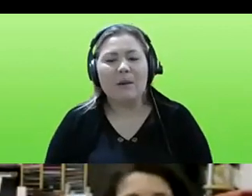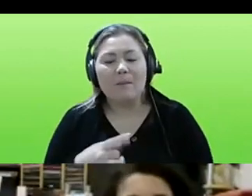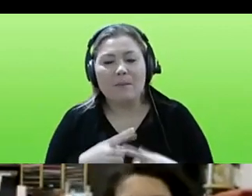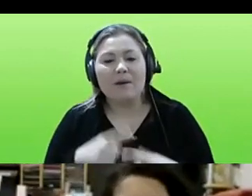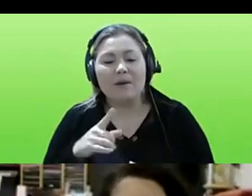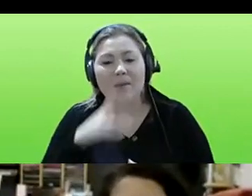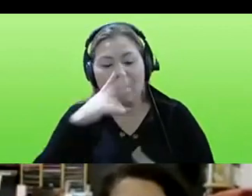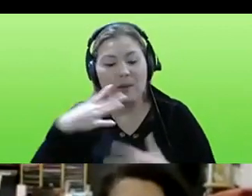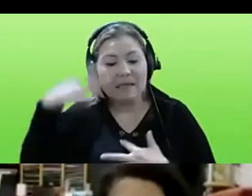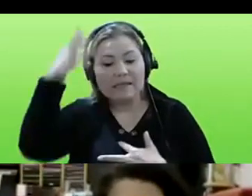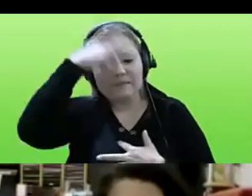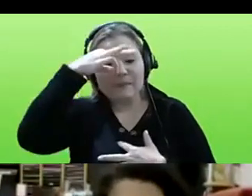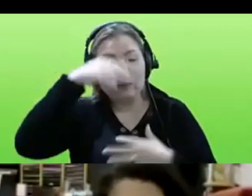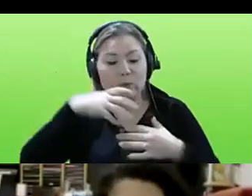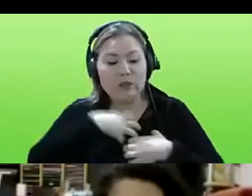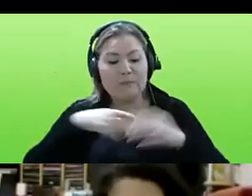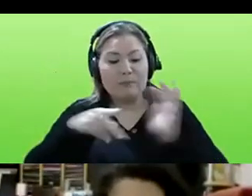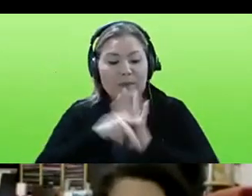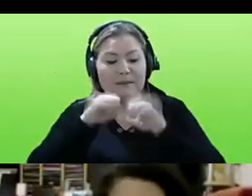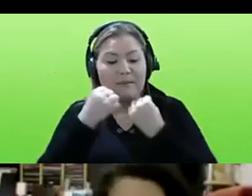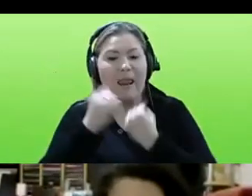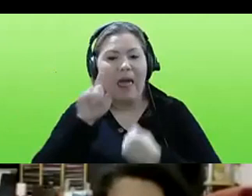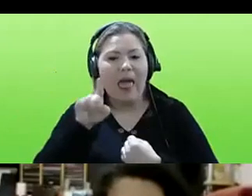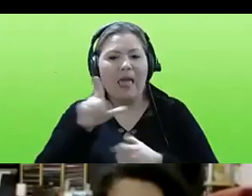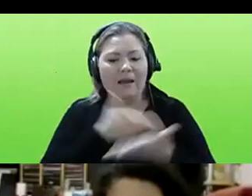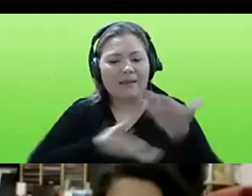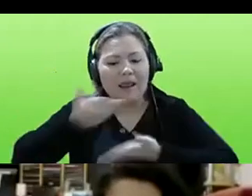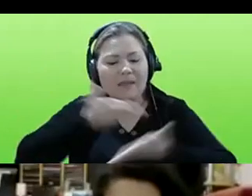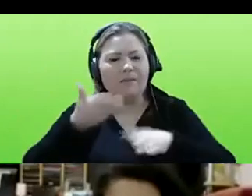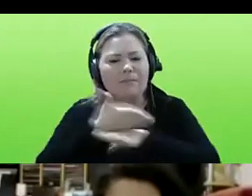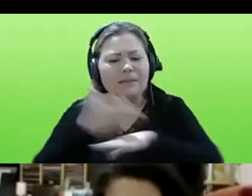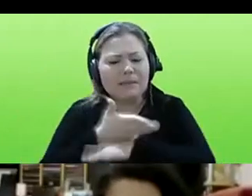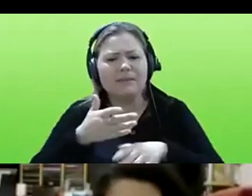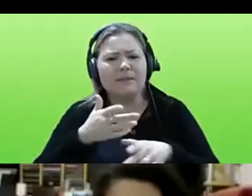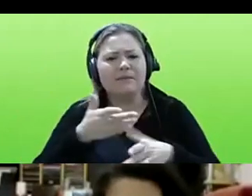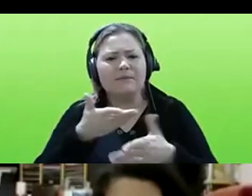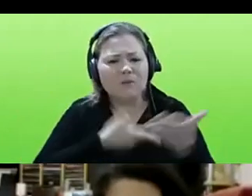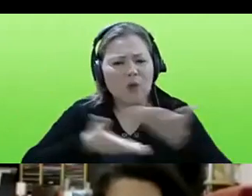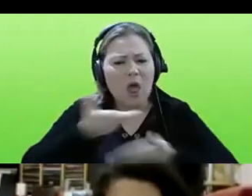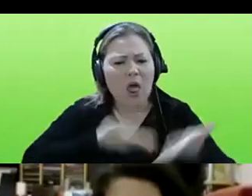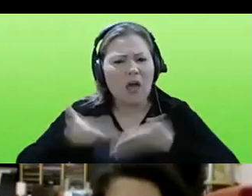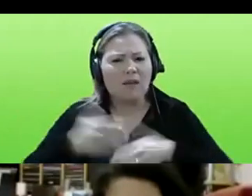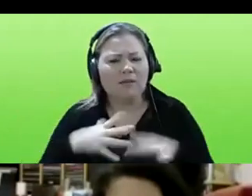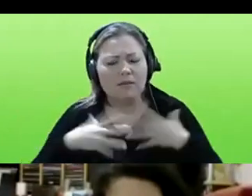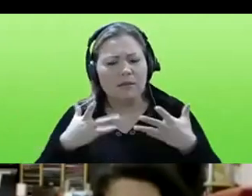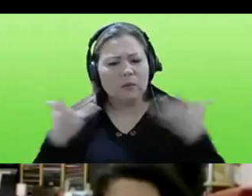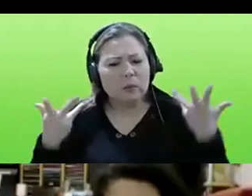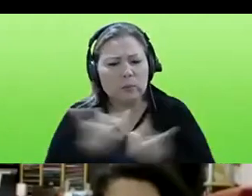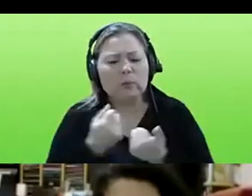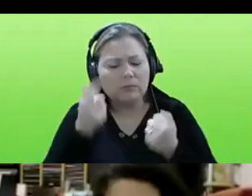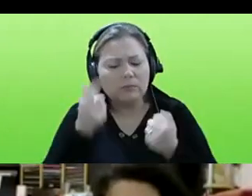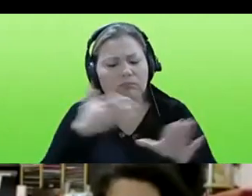espírito do seminário é esse de interação, participação, né? Queremos que todo mundo possa